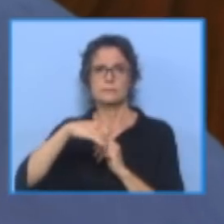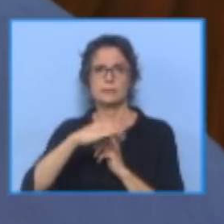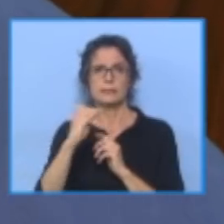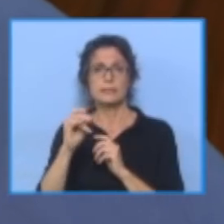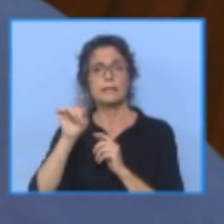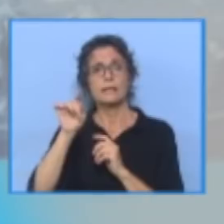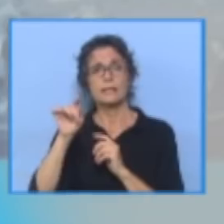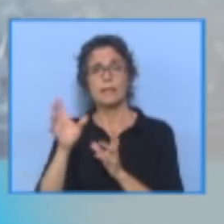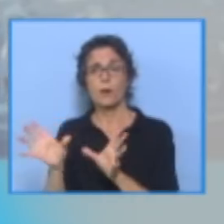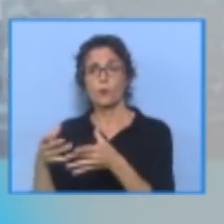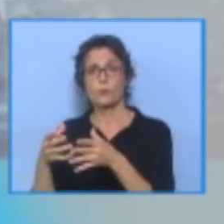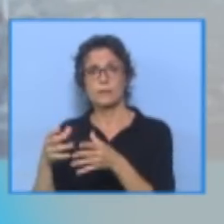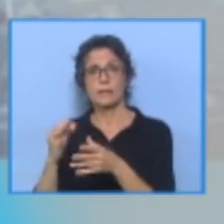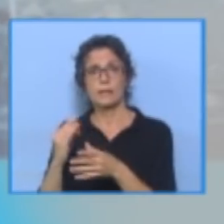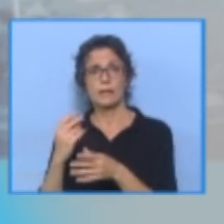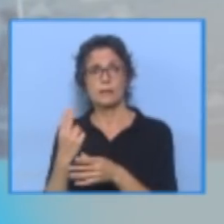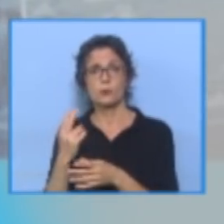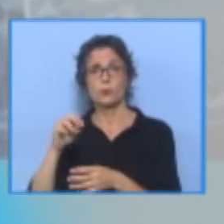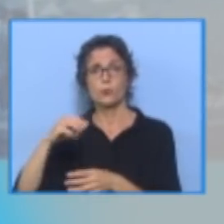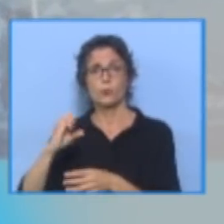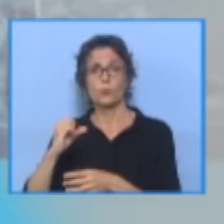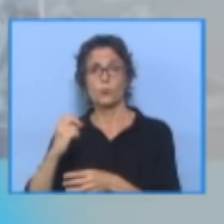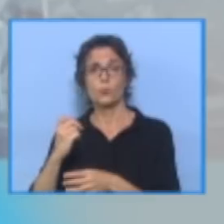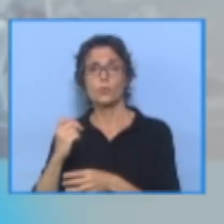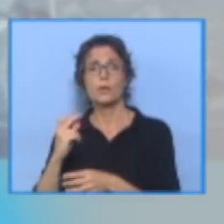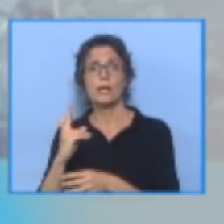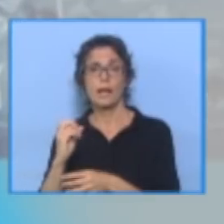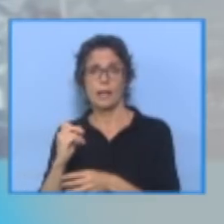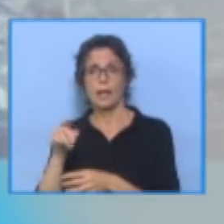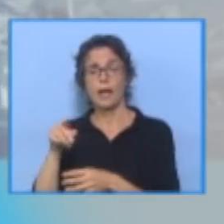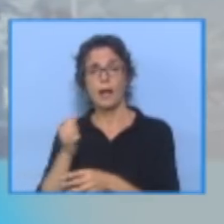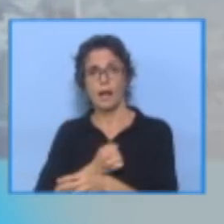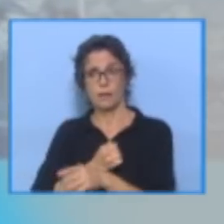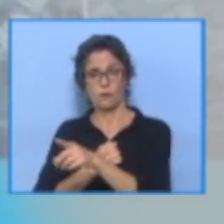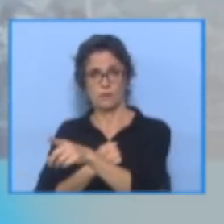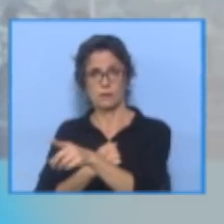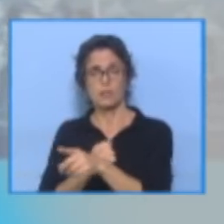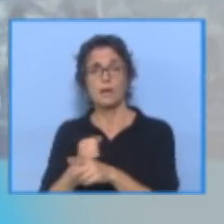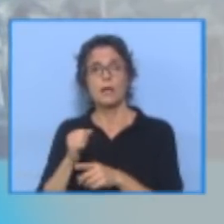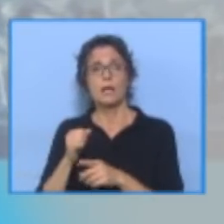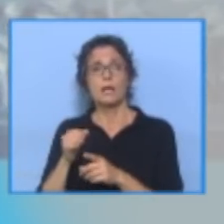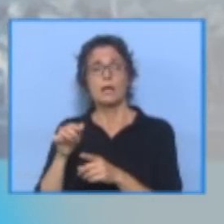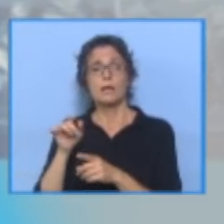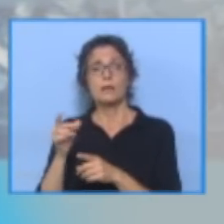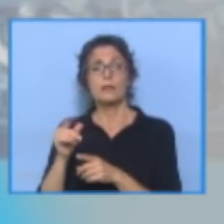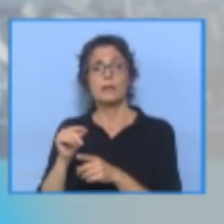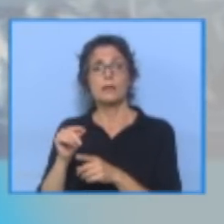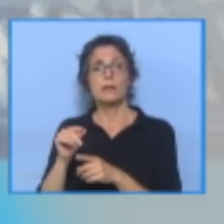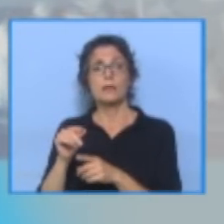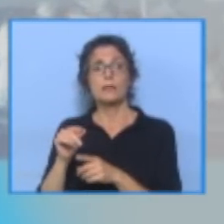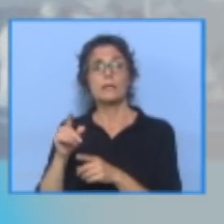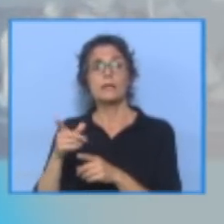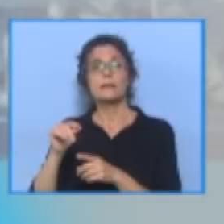católica, no maior santuário mariano que há na Roménia e no leste europeu. Também vai estar com a